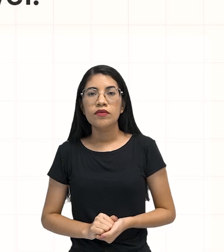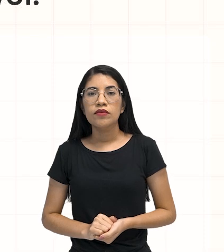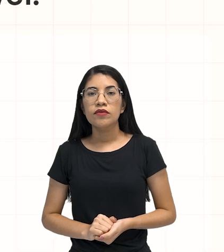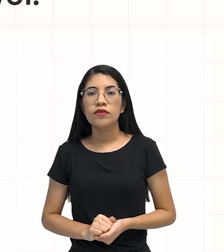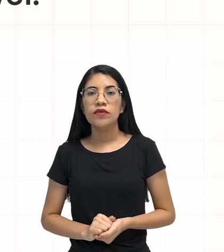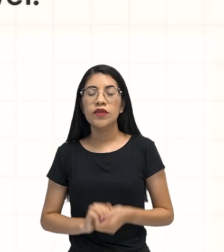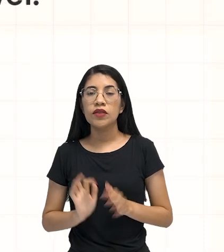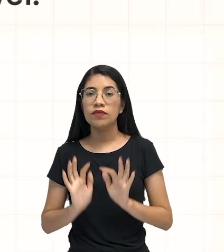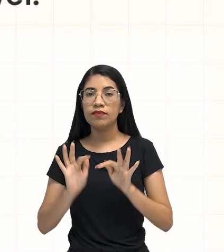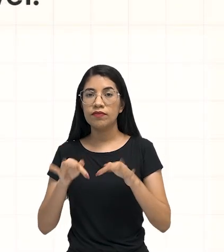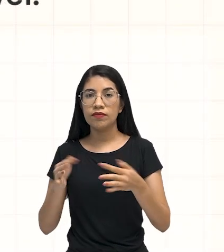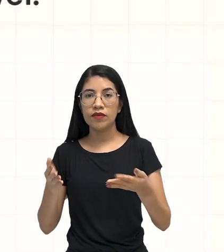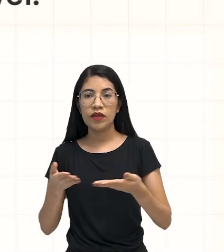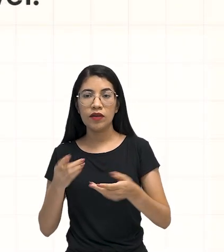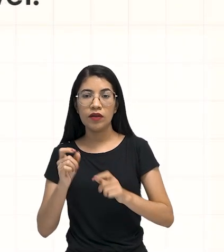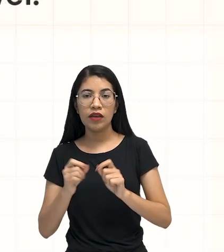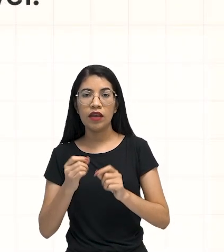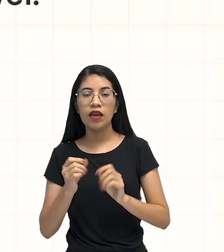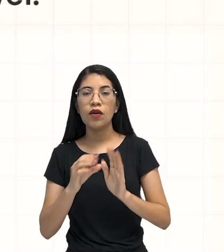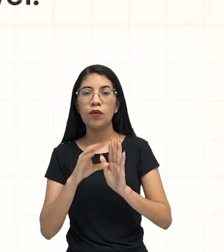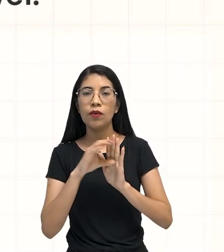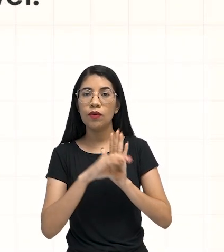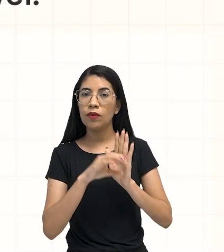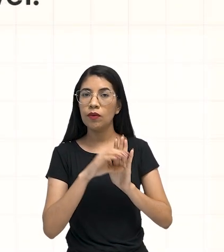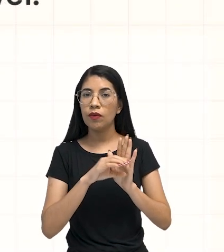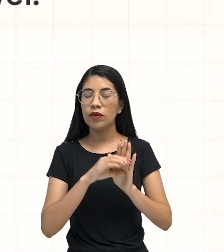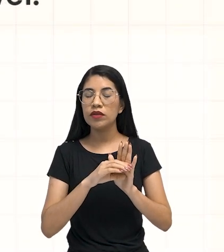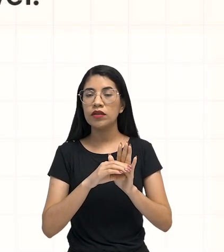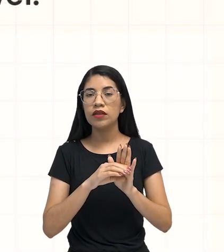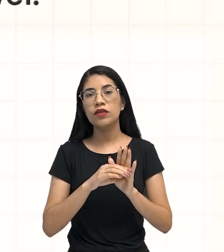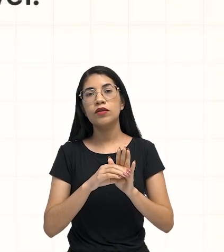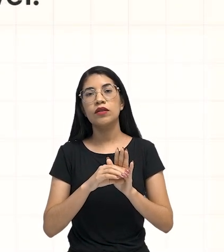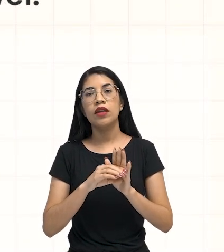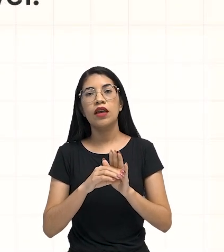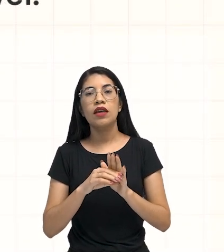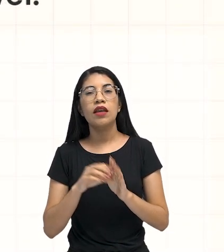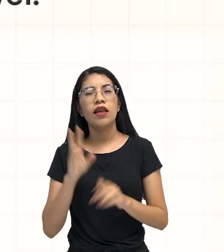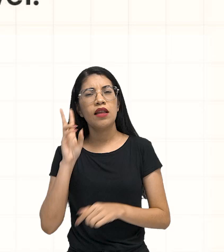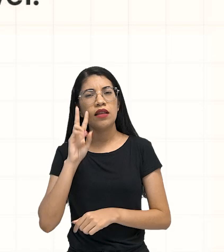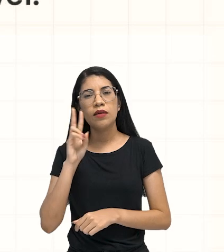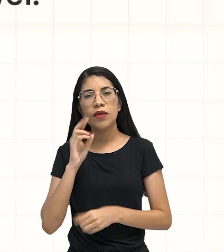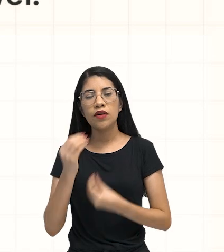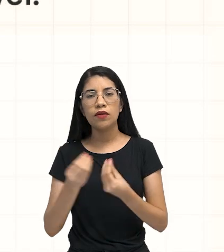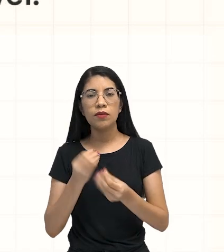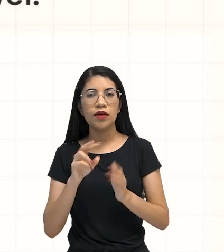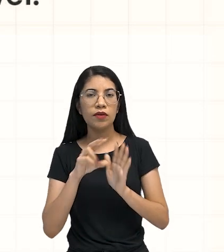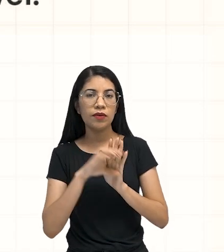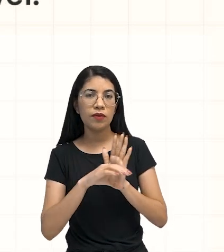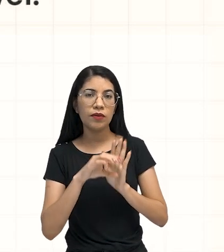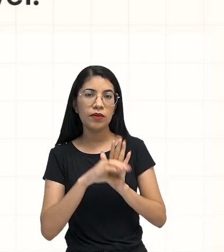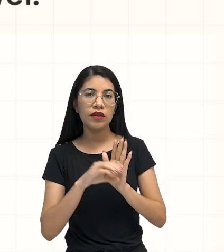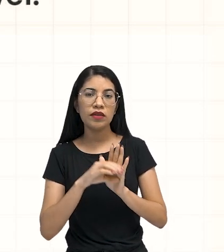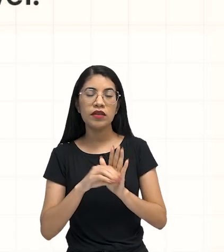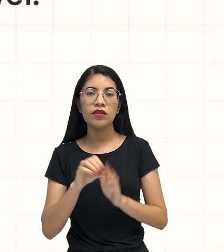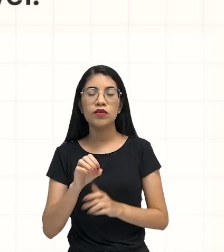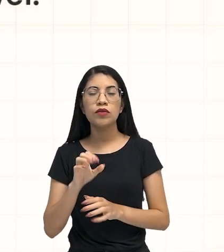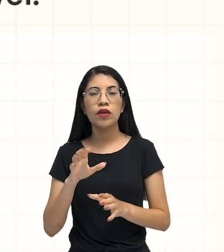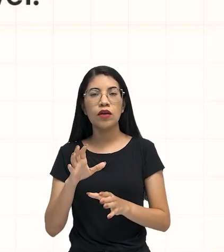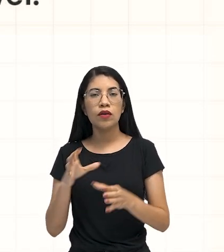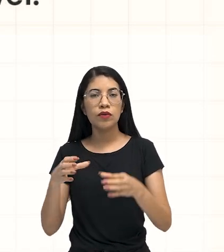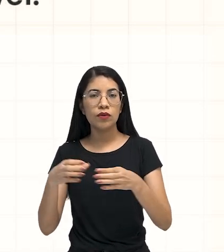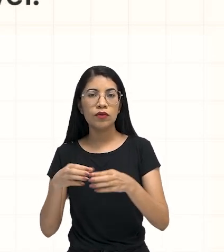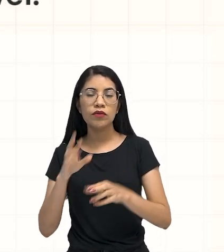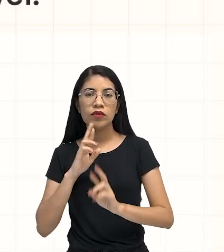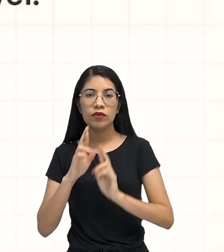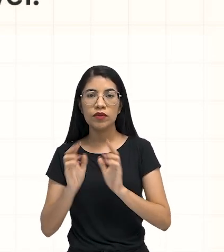A gente vai só finalizar aqui a definição, reforçar na verdade, né? A definição do espaço amostral de